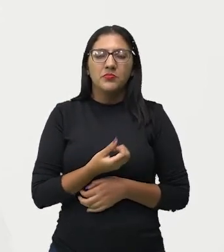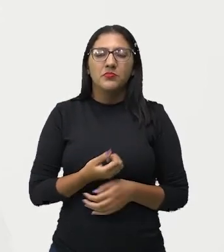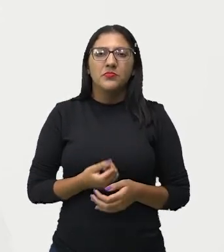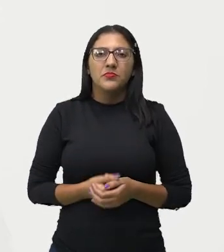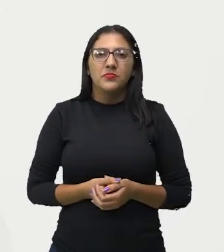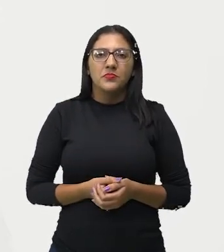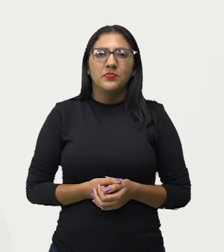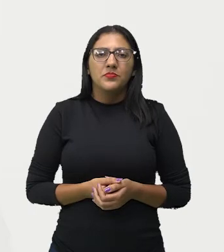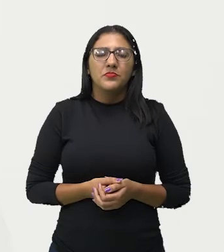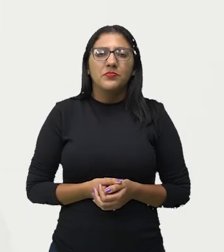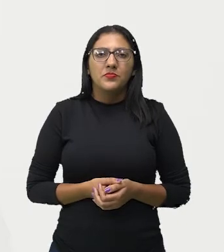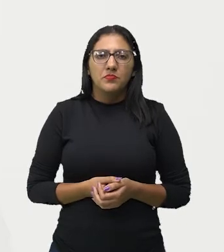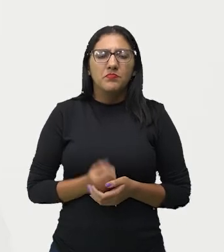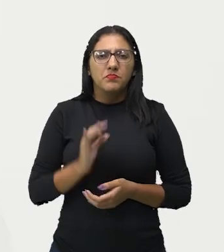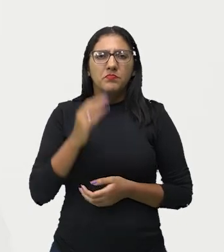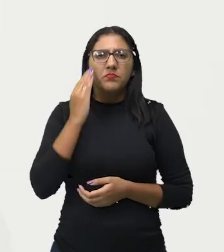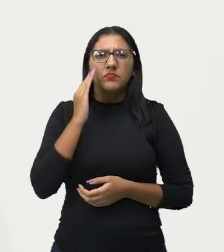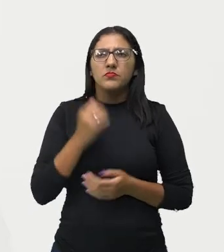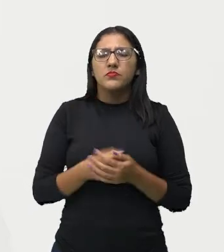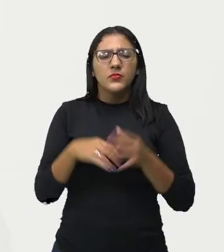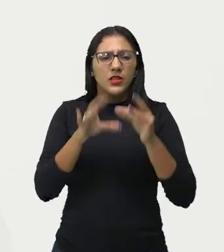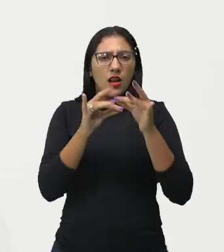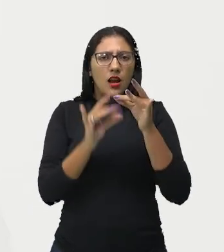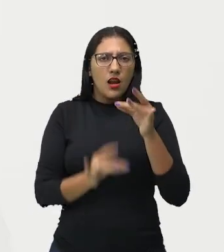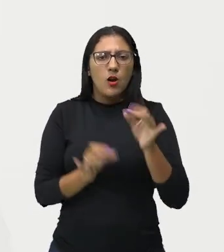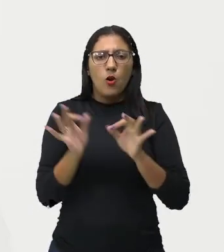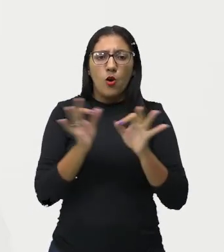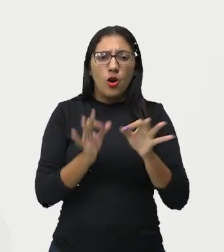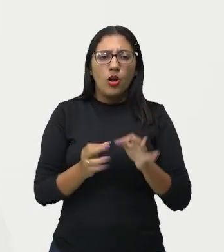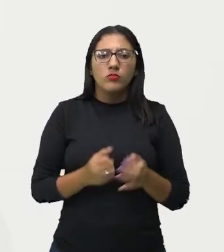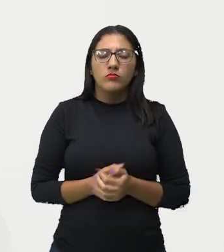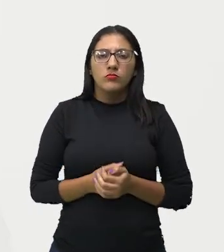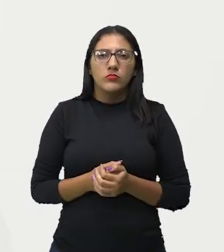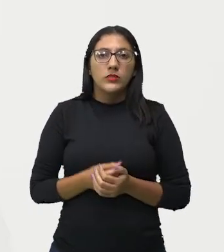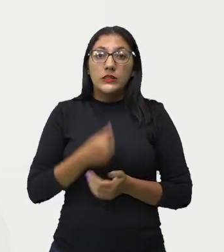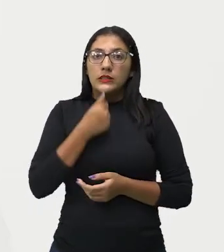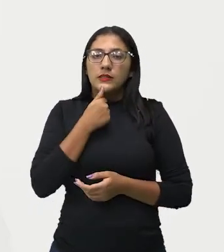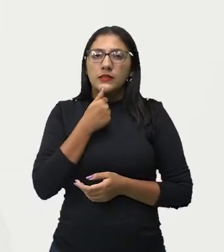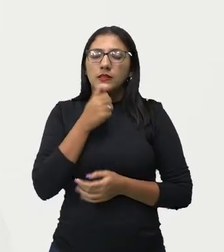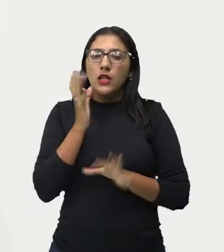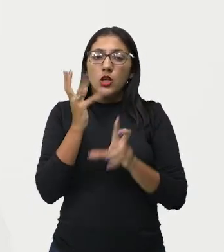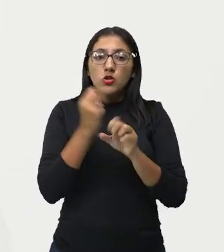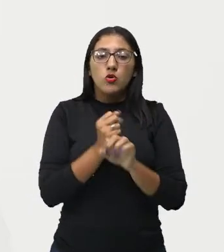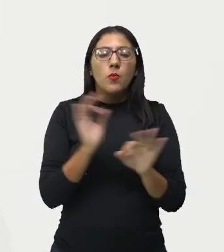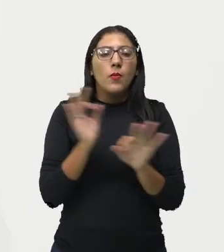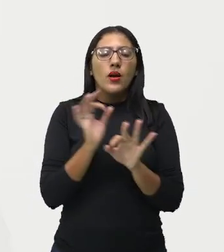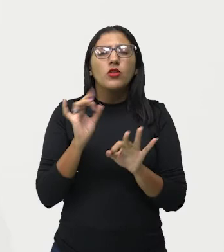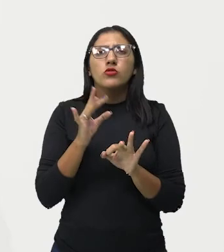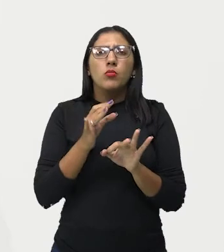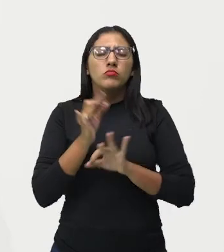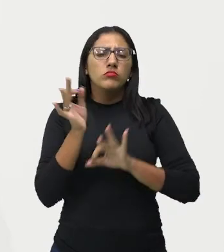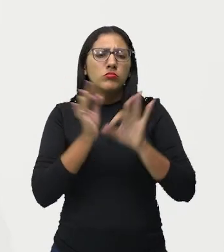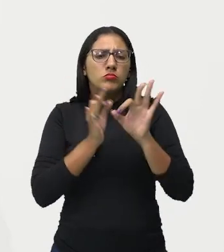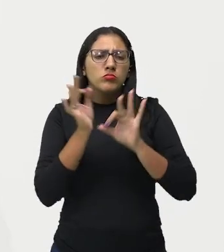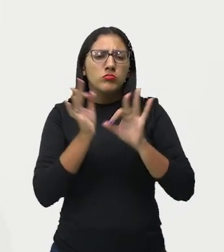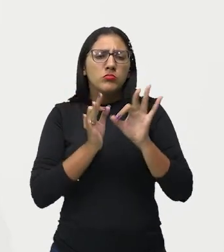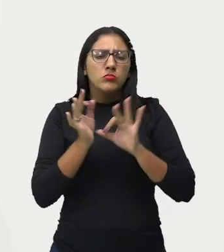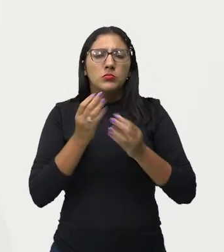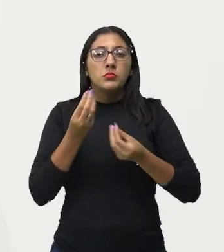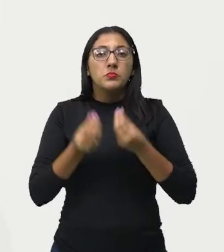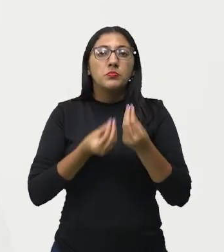reais. Beleza? Definimos aí os termos. Não tem cálculo ainda nesse nosso exemplo, já